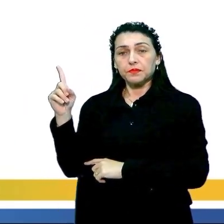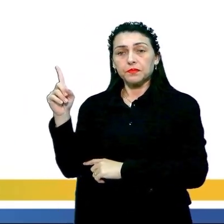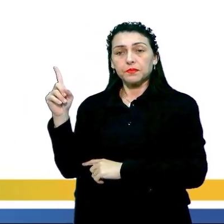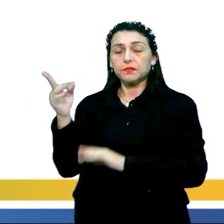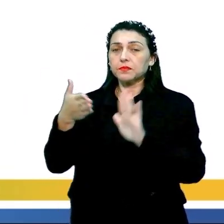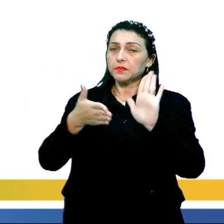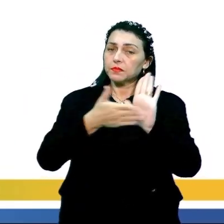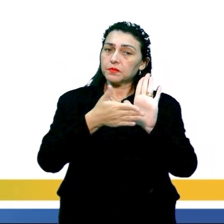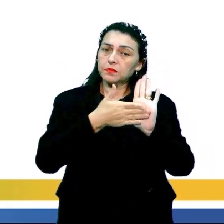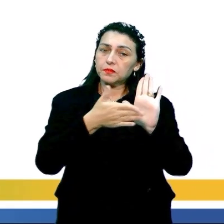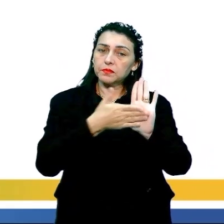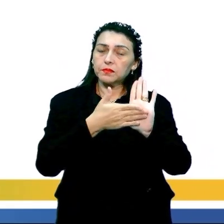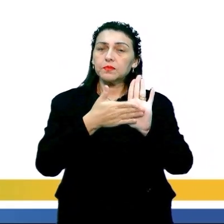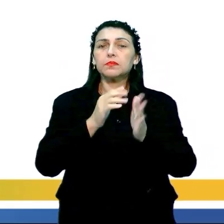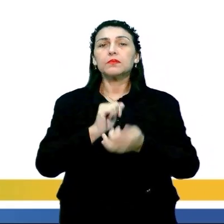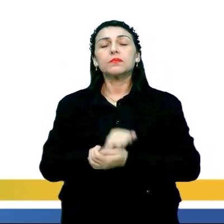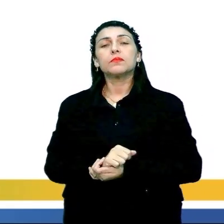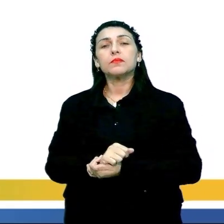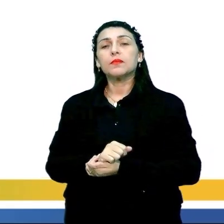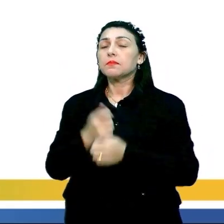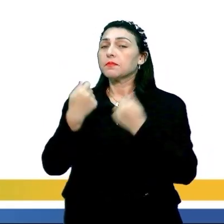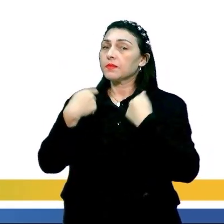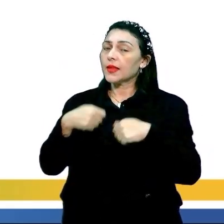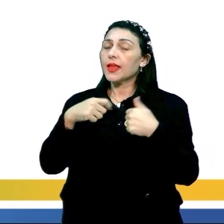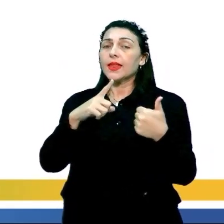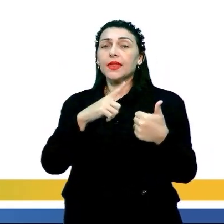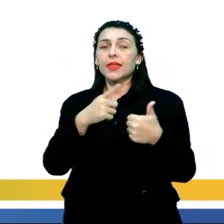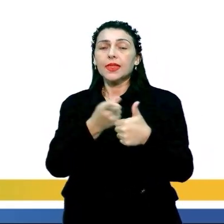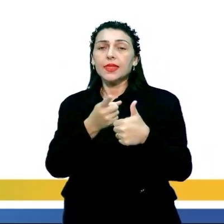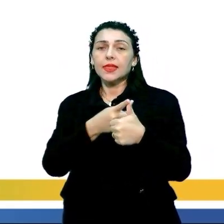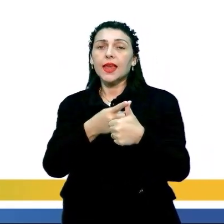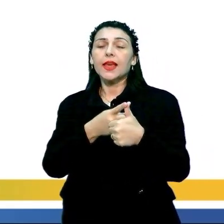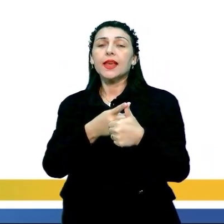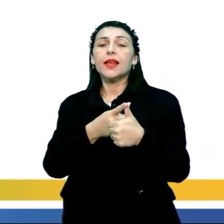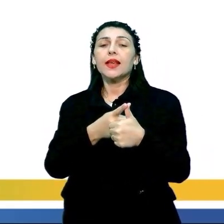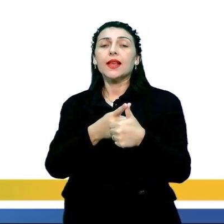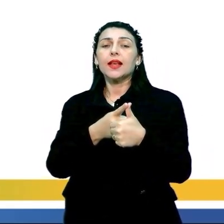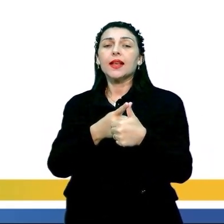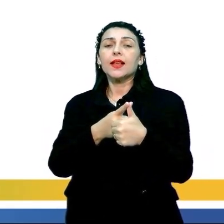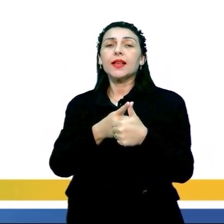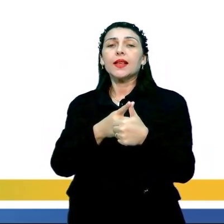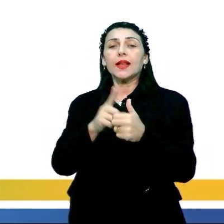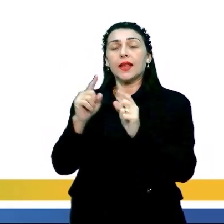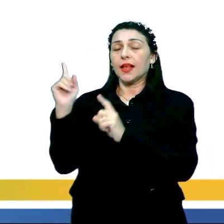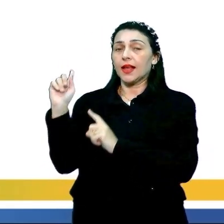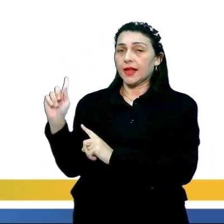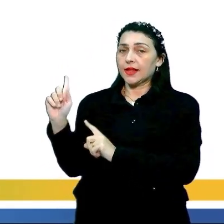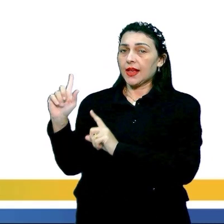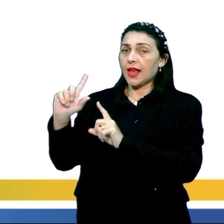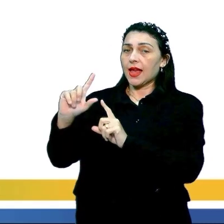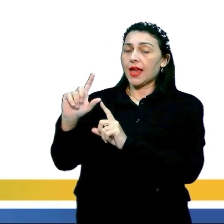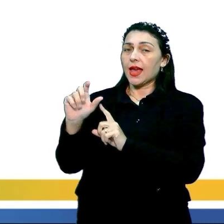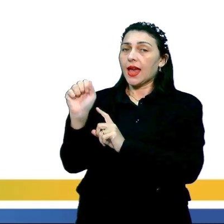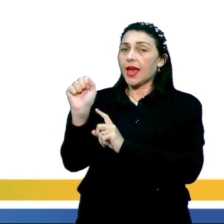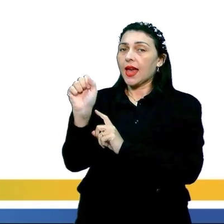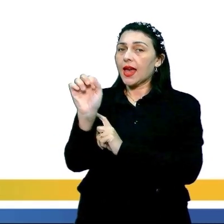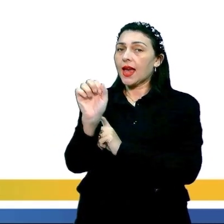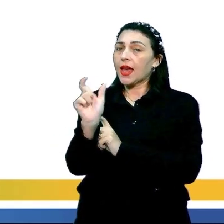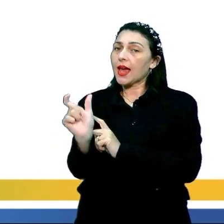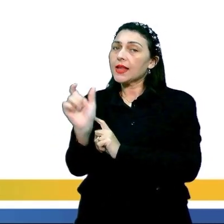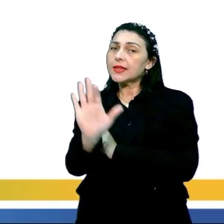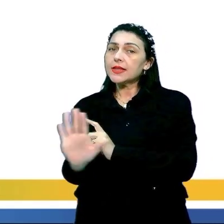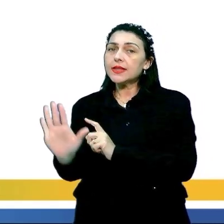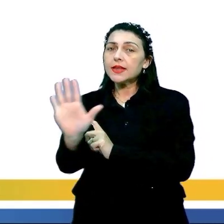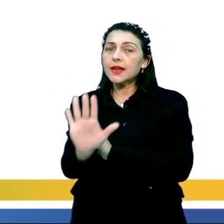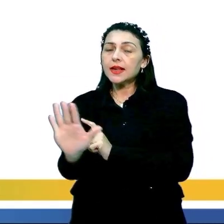Na proposta de intervenção, é necessário que tenha o agente interventor. E aí a gente criou